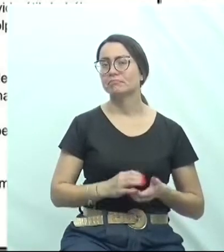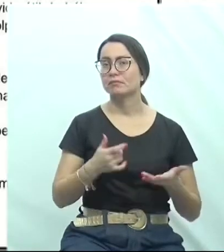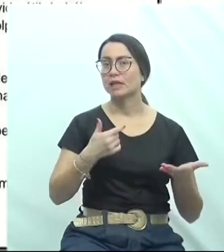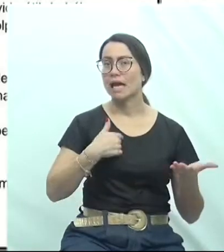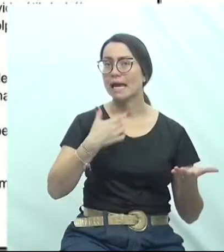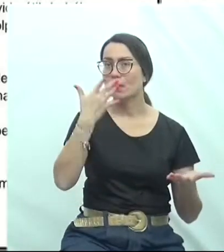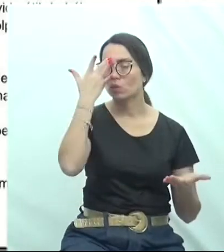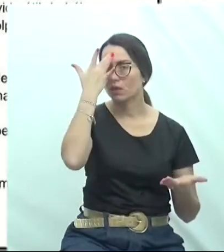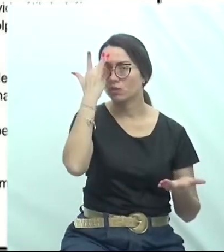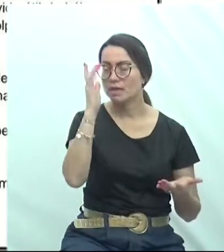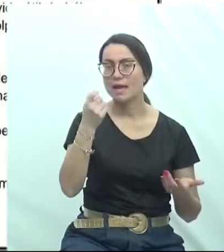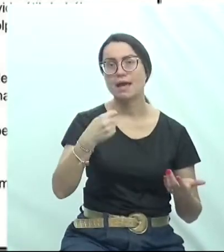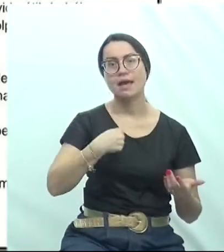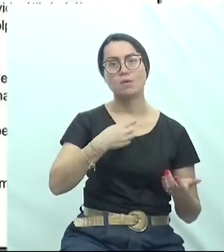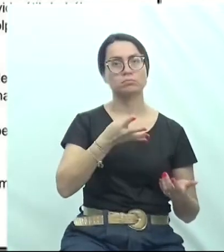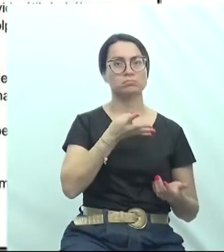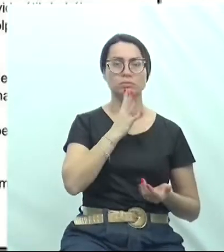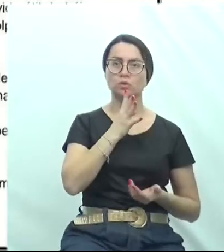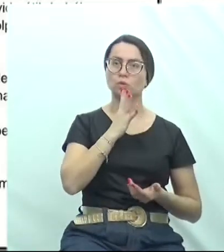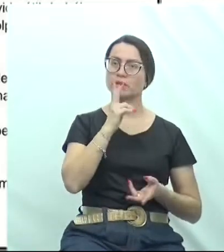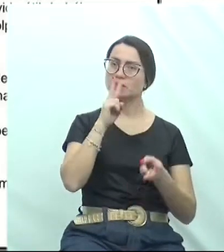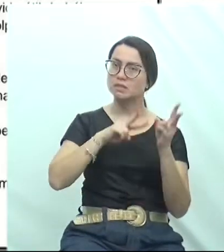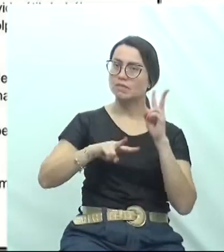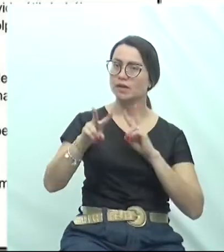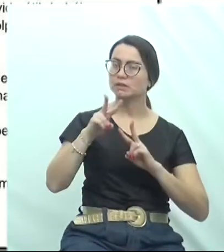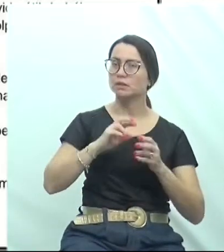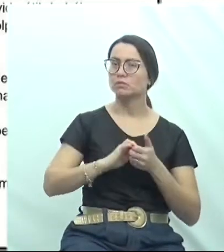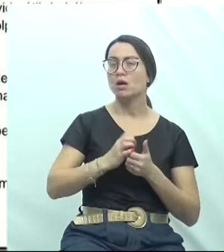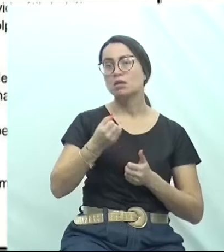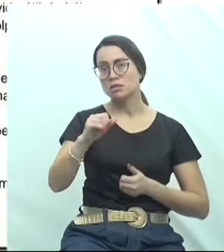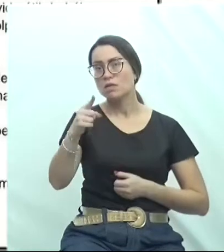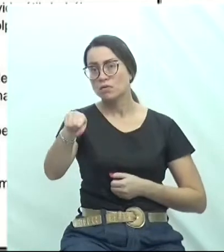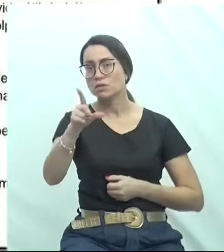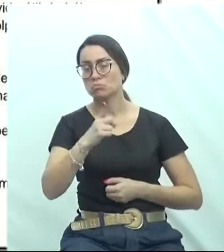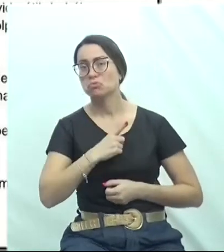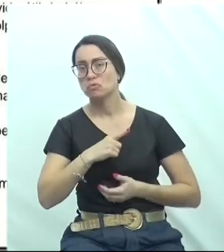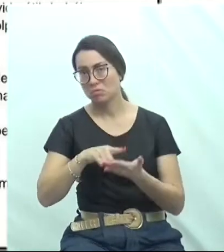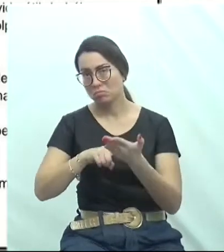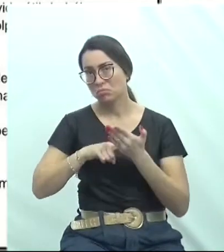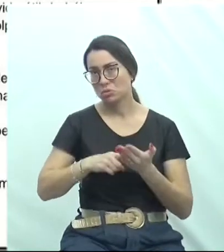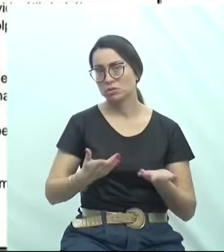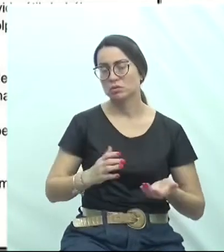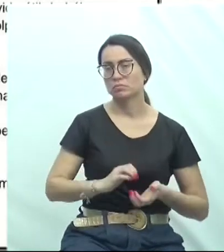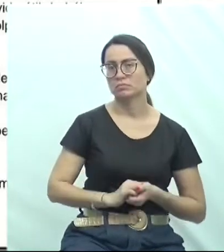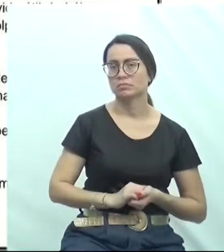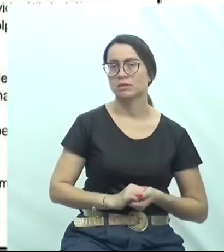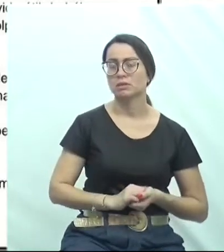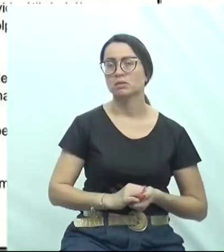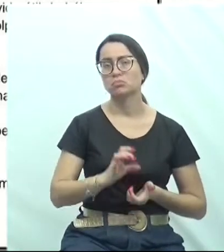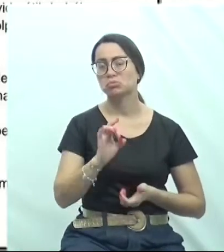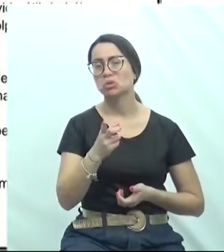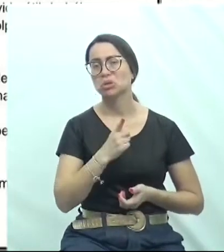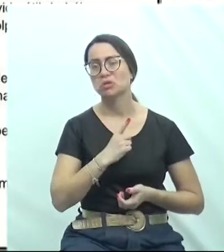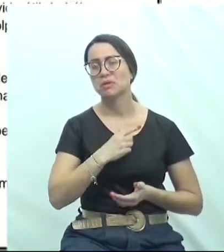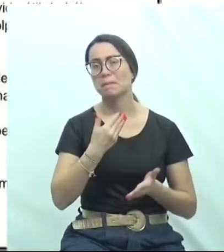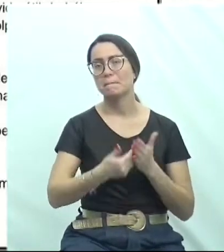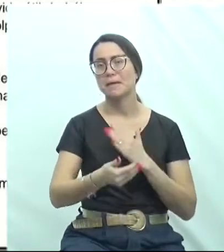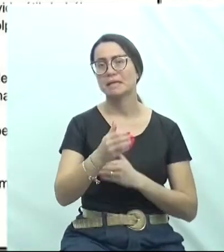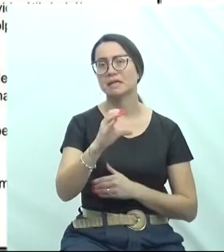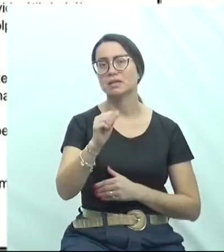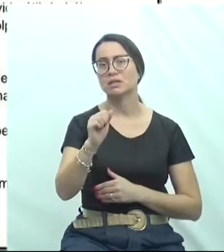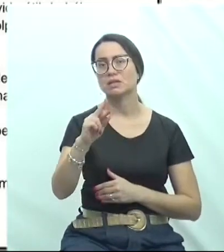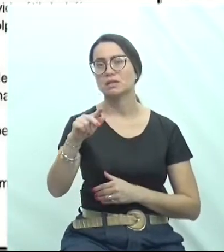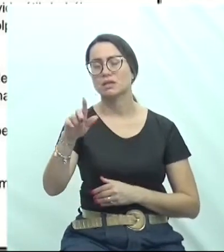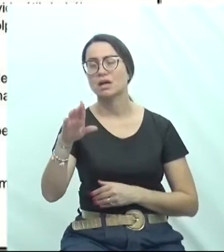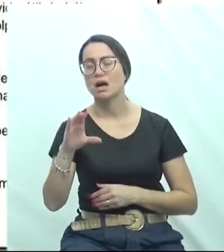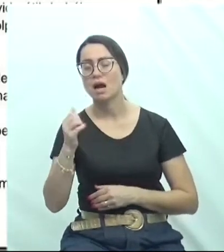vocês, eu desconheço essa análise. Tá? Ficou meramente na parte de perda de carga. É, acredito eu que eles fizeram apenas essa